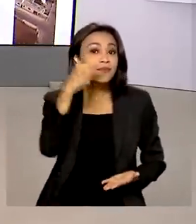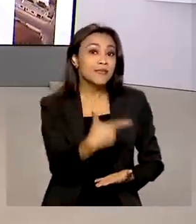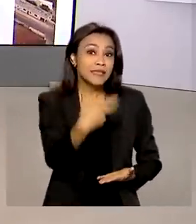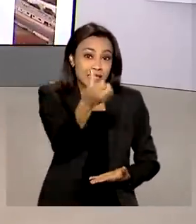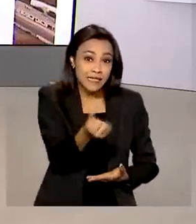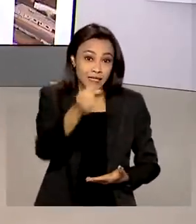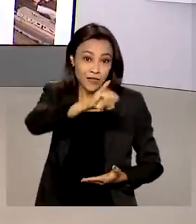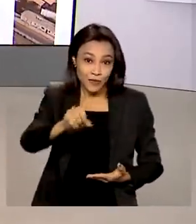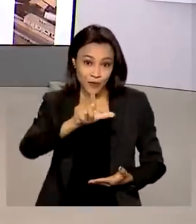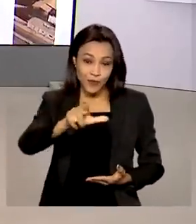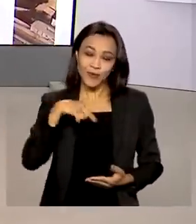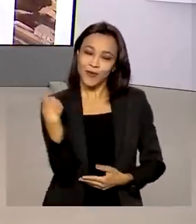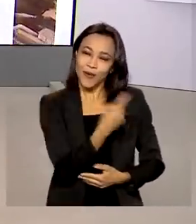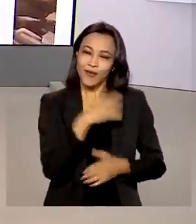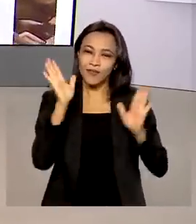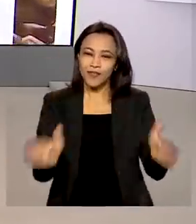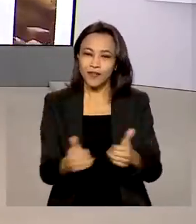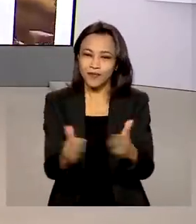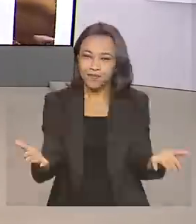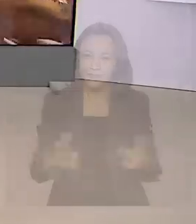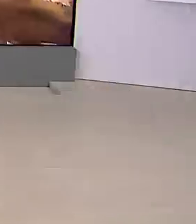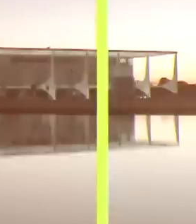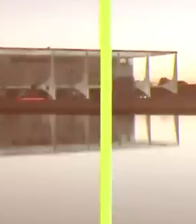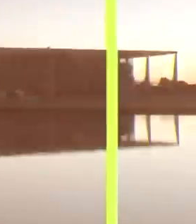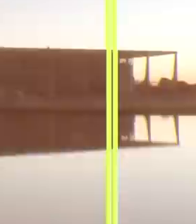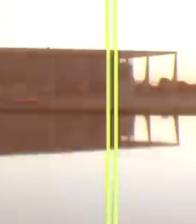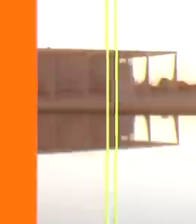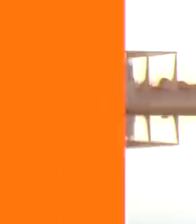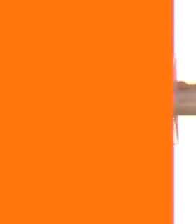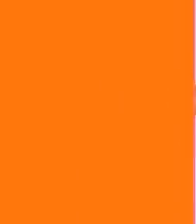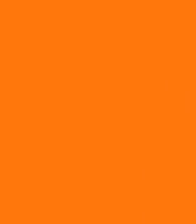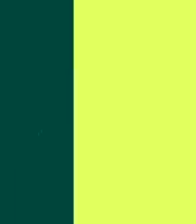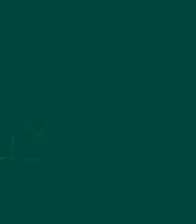de julho. O Brasil em Dia já está no ar.